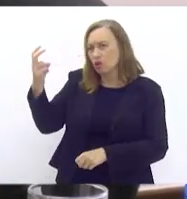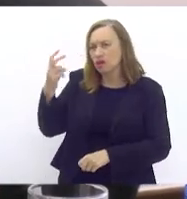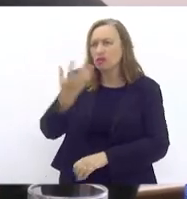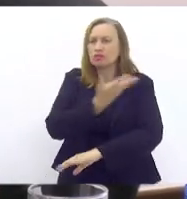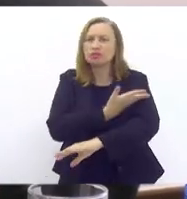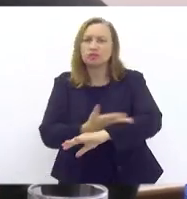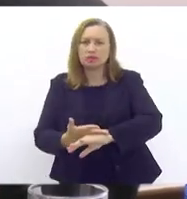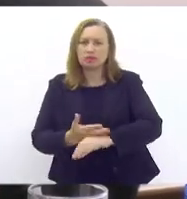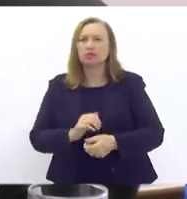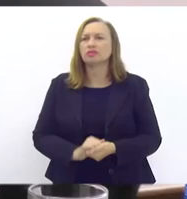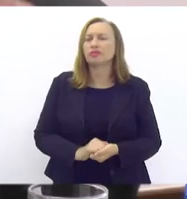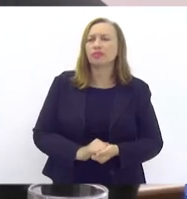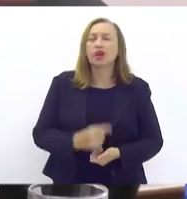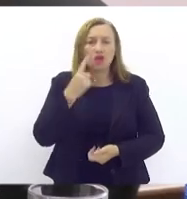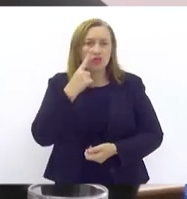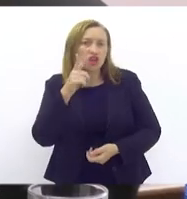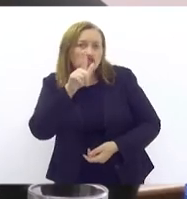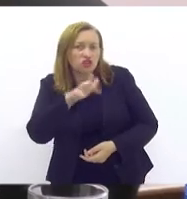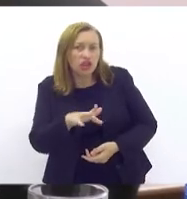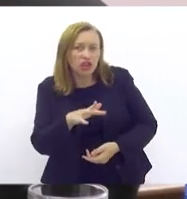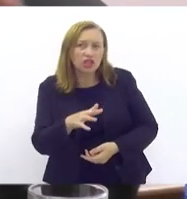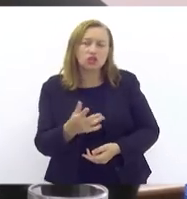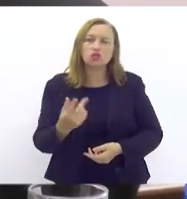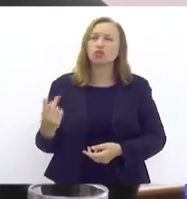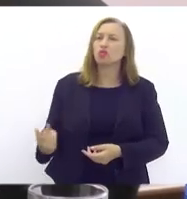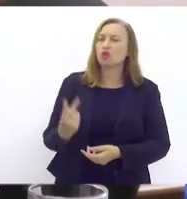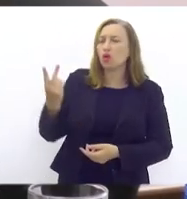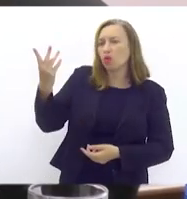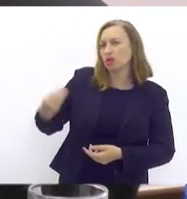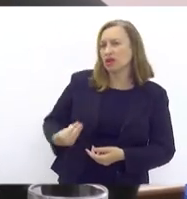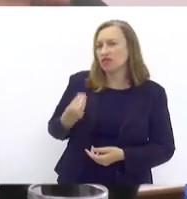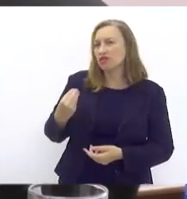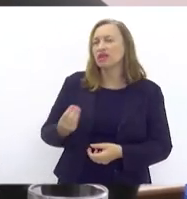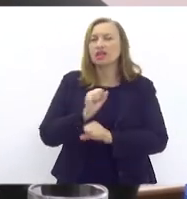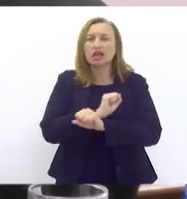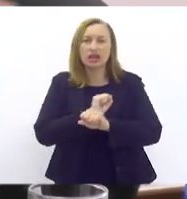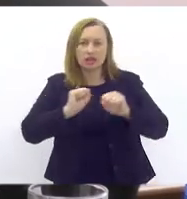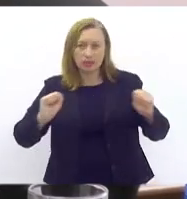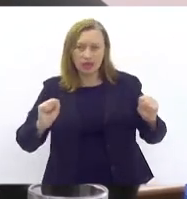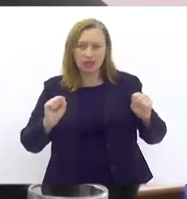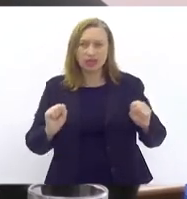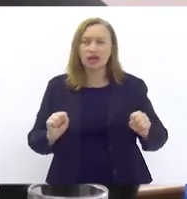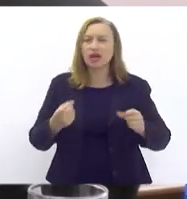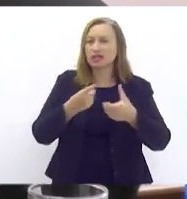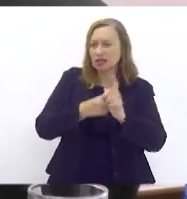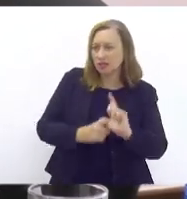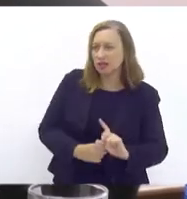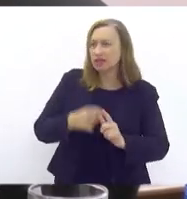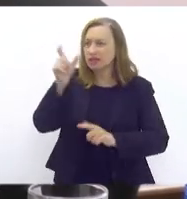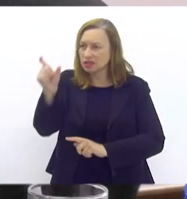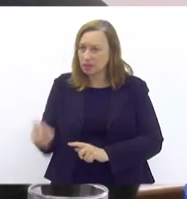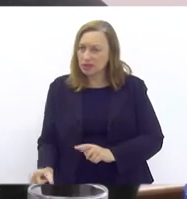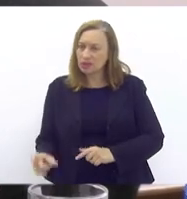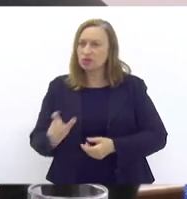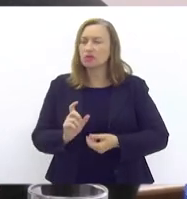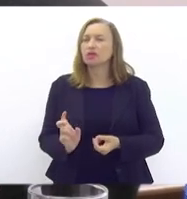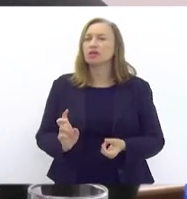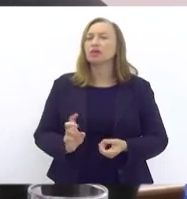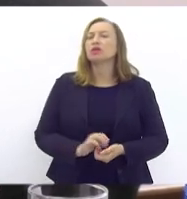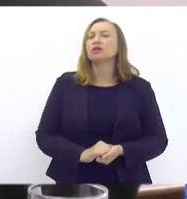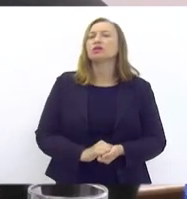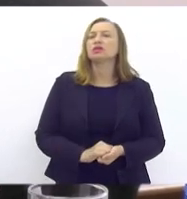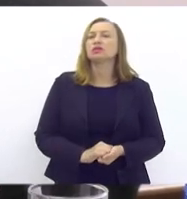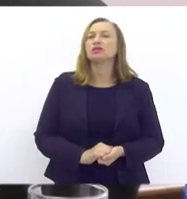etc vê Diferentemente o valor da vida o valor da Liberdade a depender da pessoa que está sob